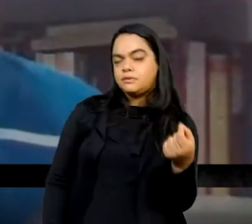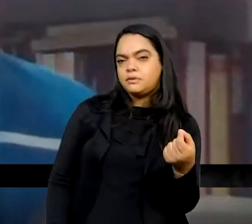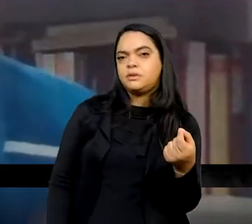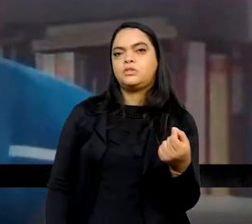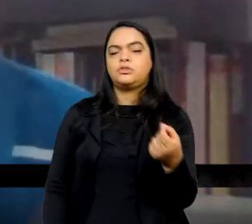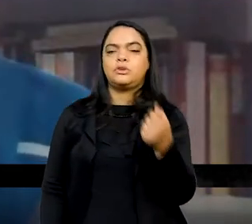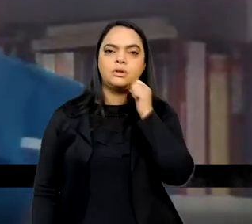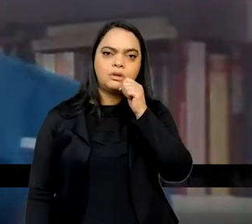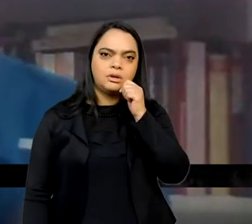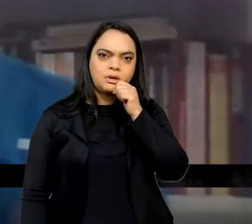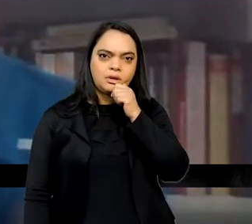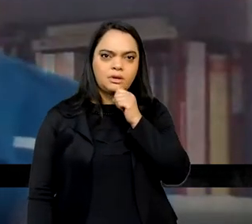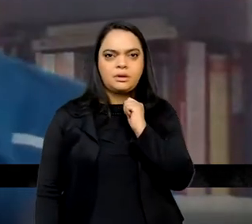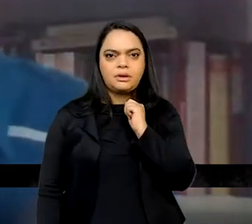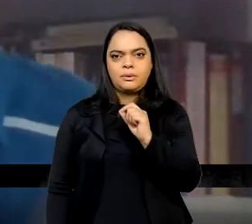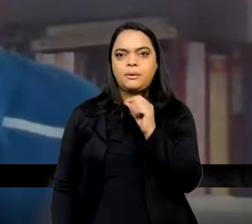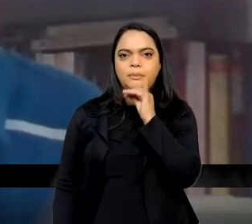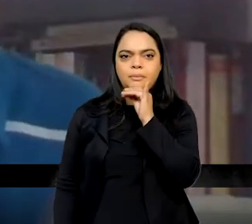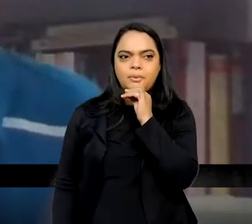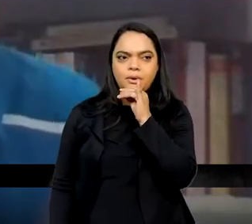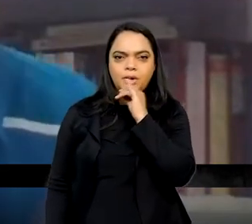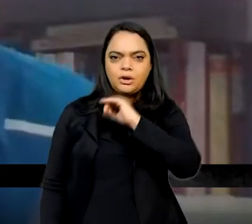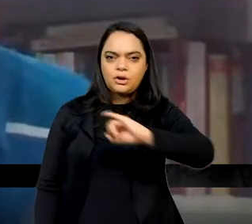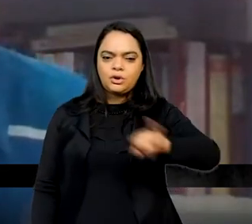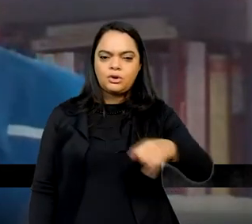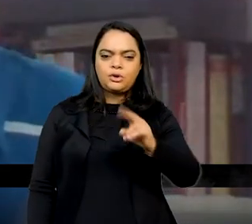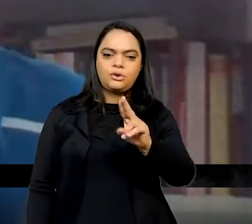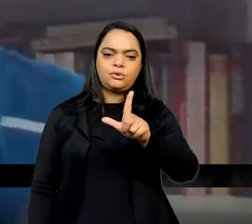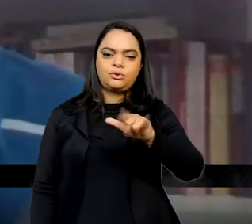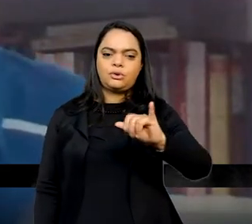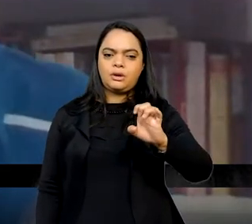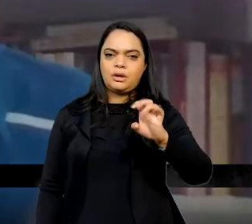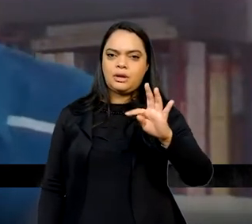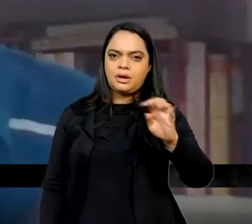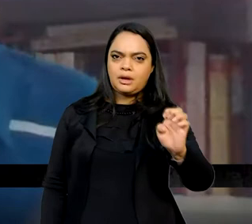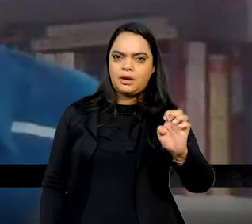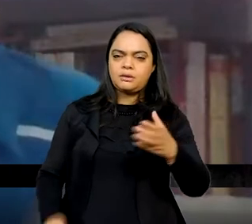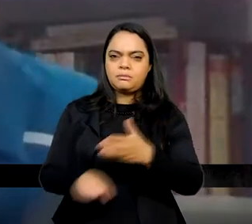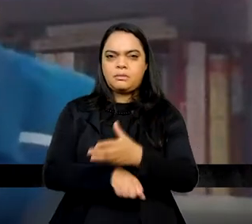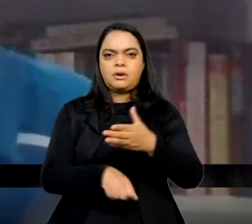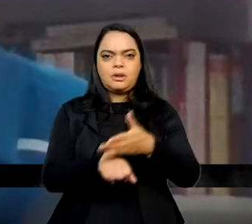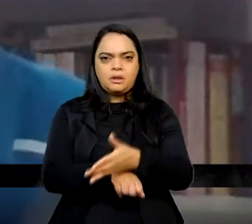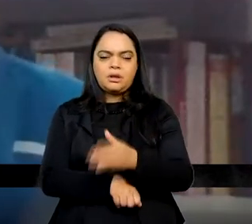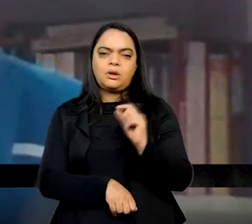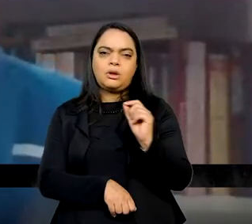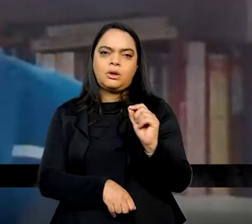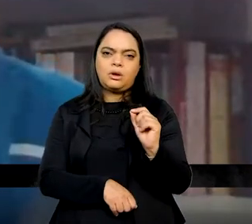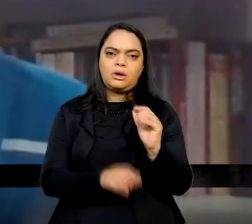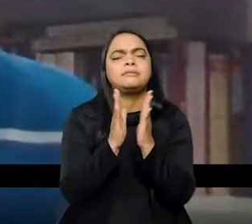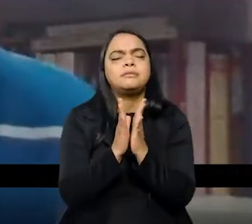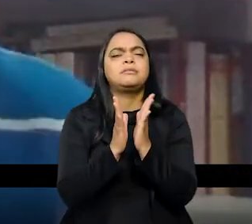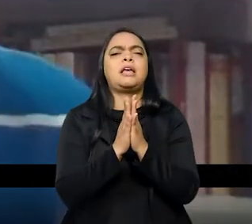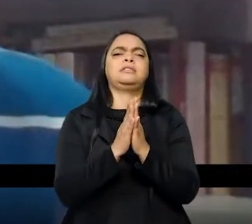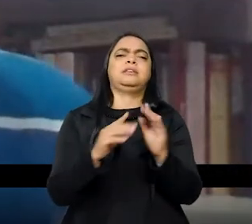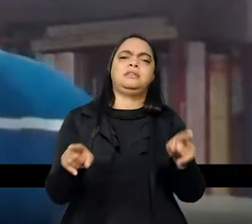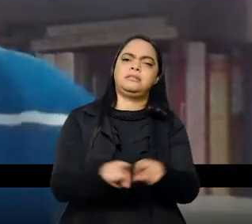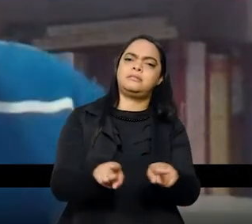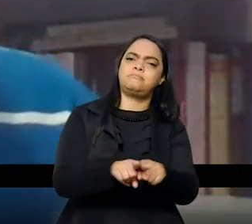as mulheres participando até das rezas, participando muitas vezes de